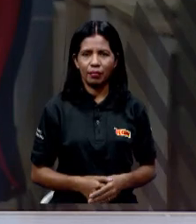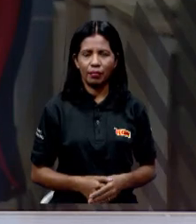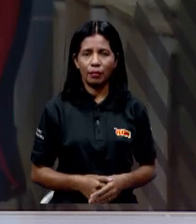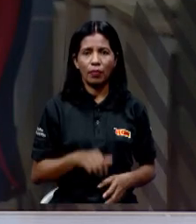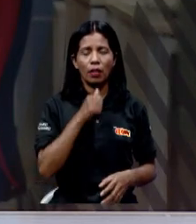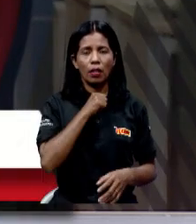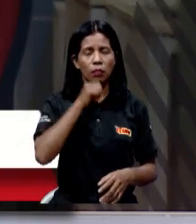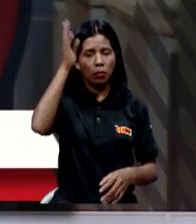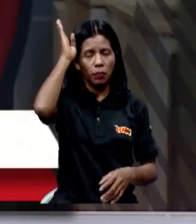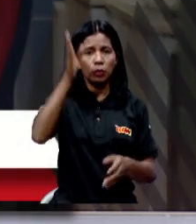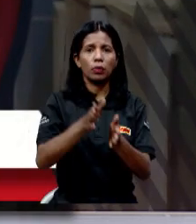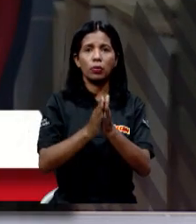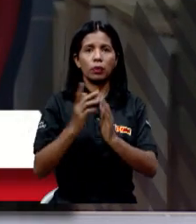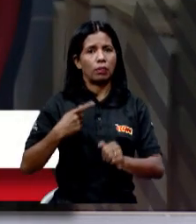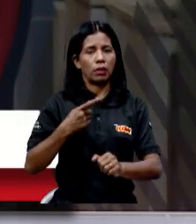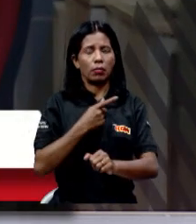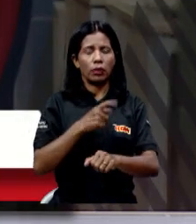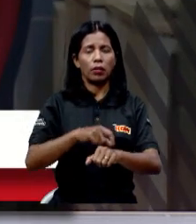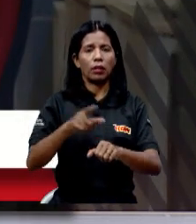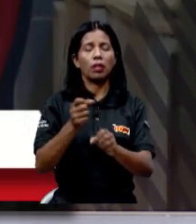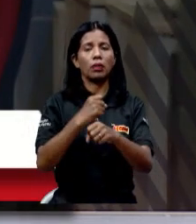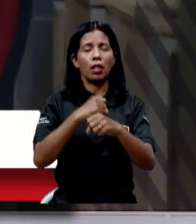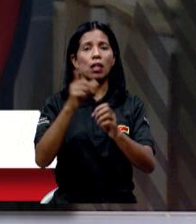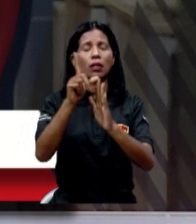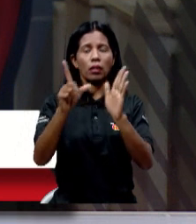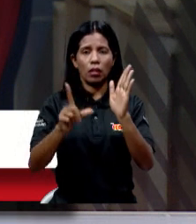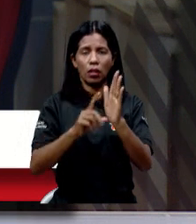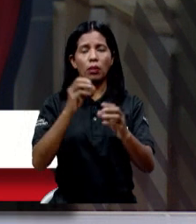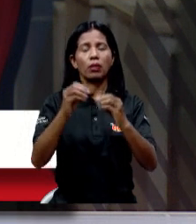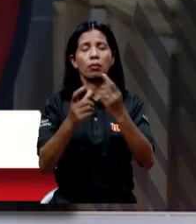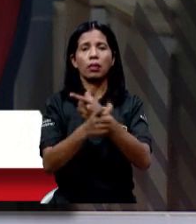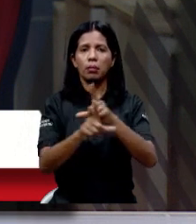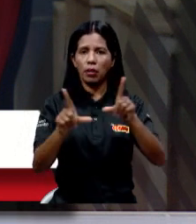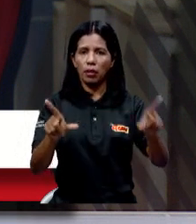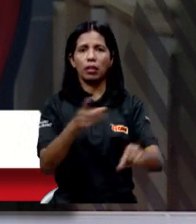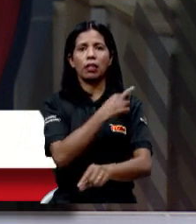arcebispo russo Parlamento Nacional nata salera expôs sua lei contra a liberdade religiosa.